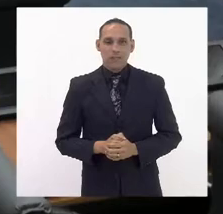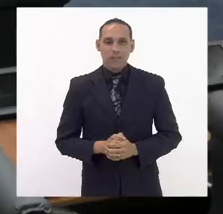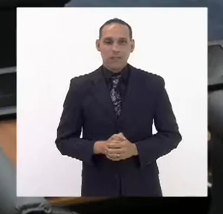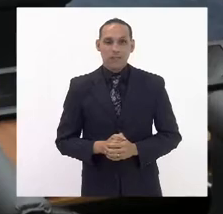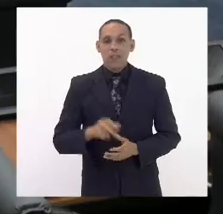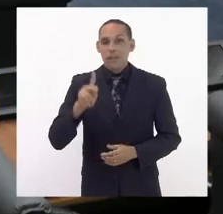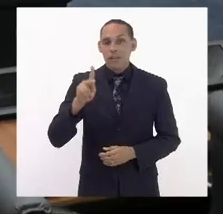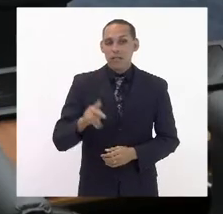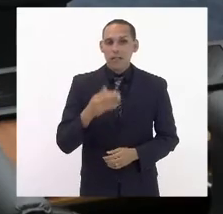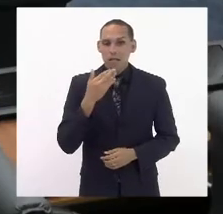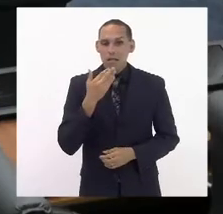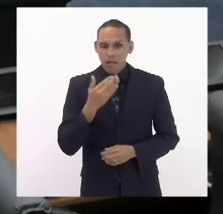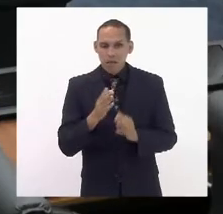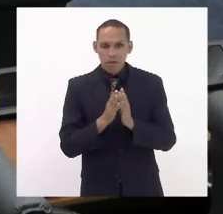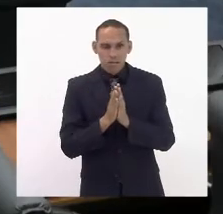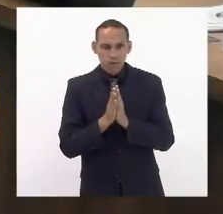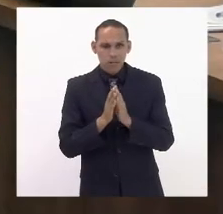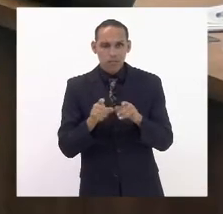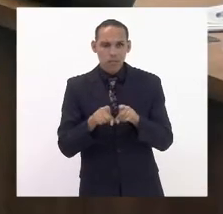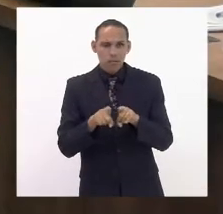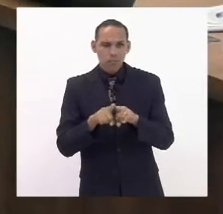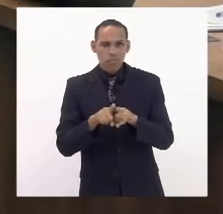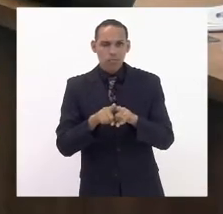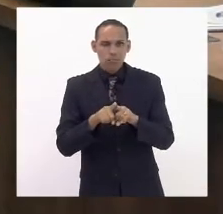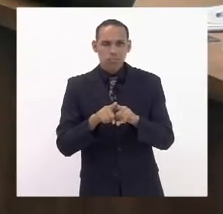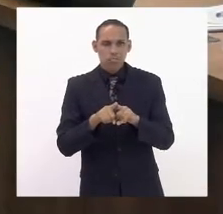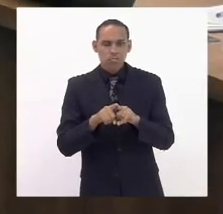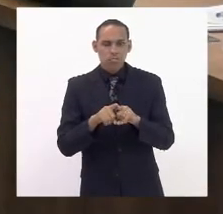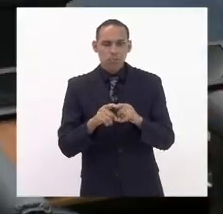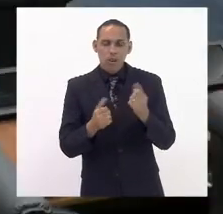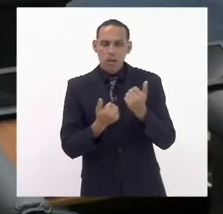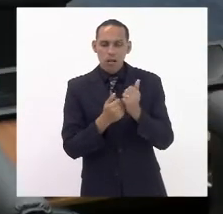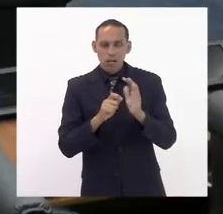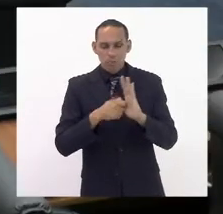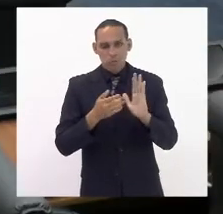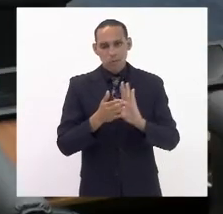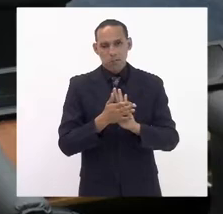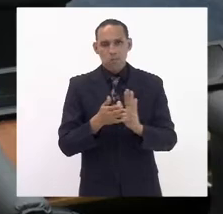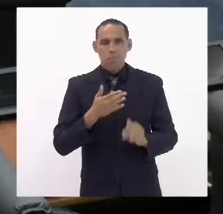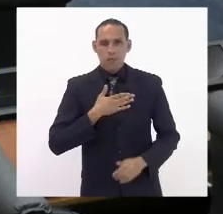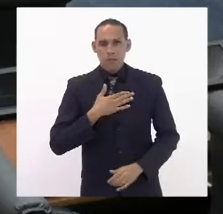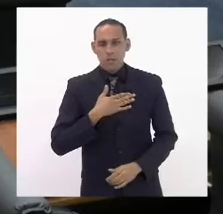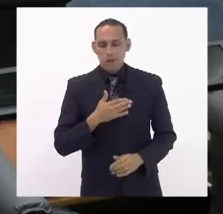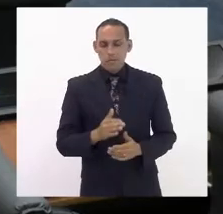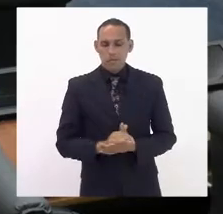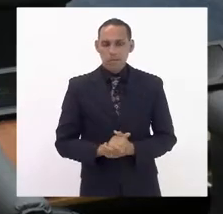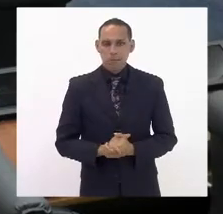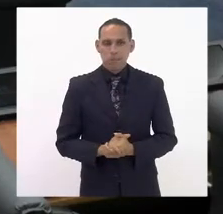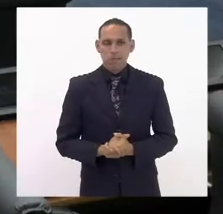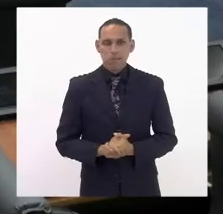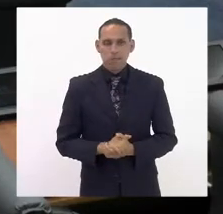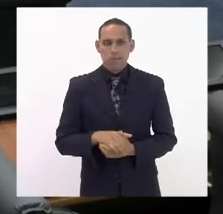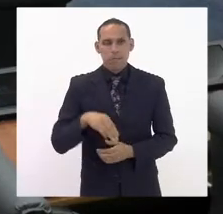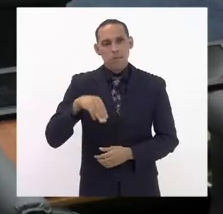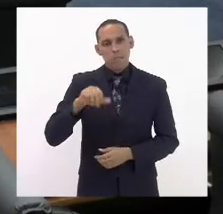Presidente, solicito também que, se possível, incorporar minha coautoria. Marquinhos.